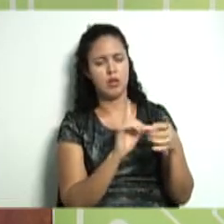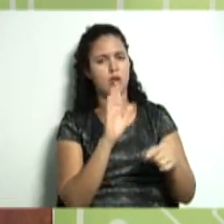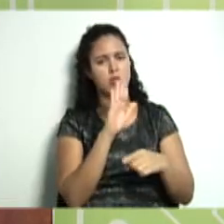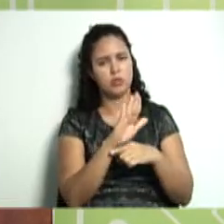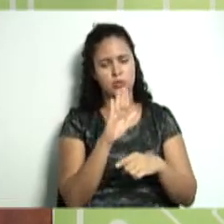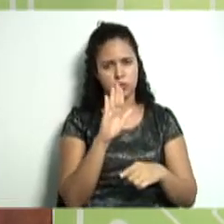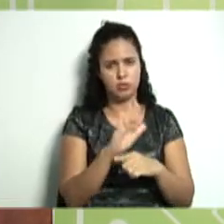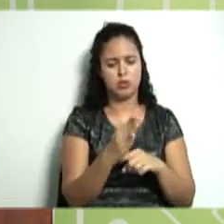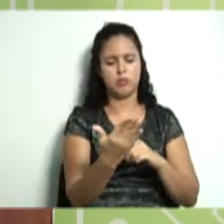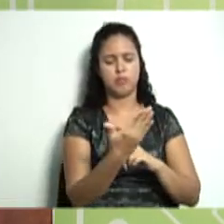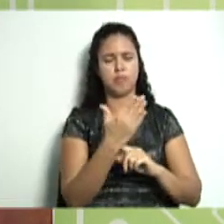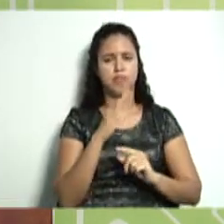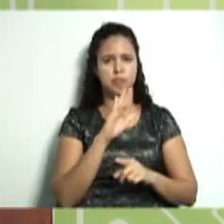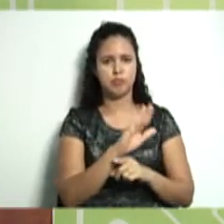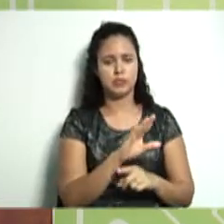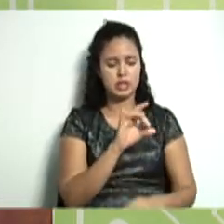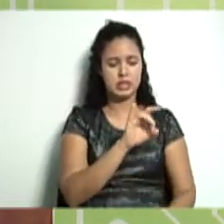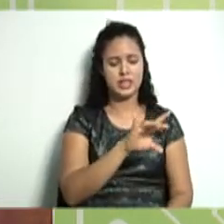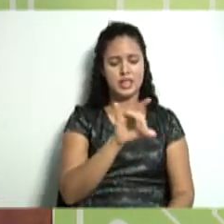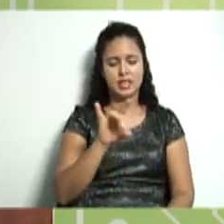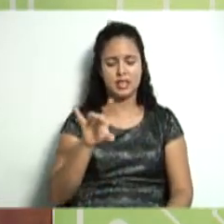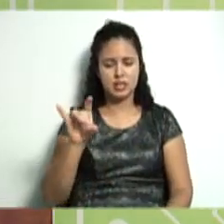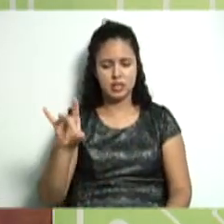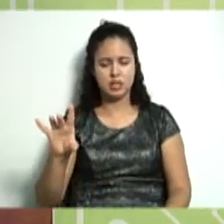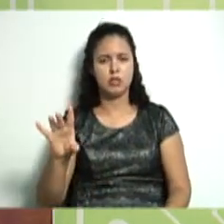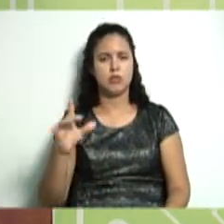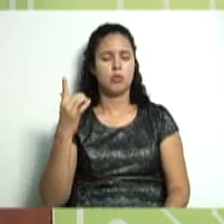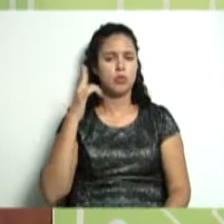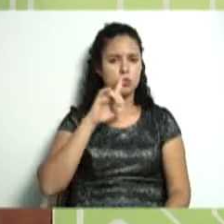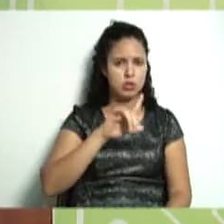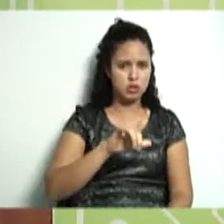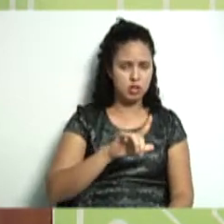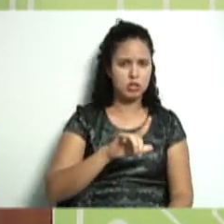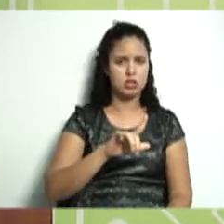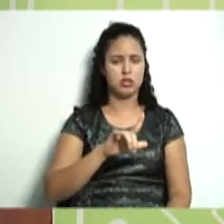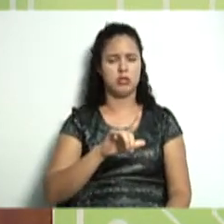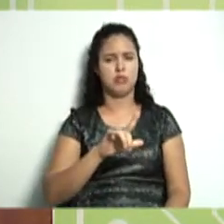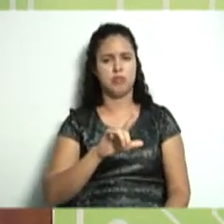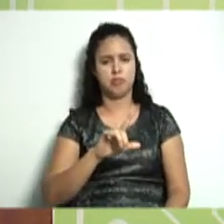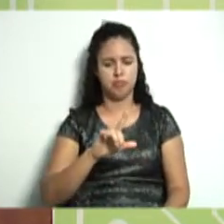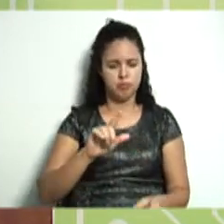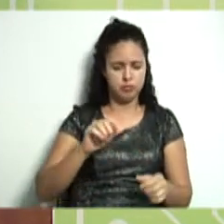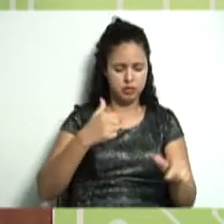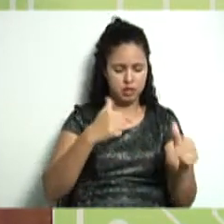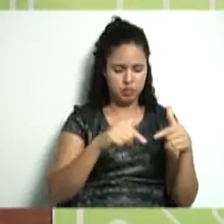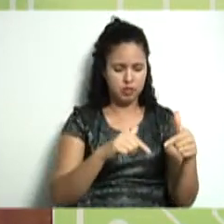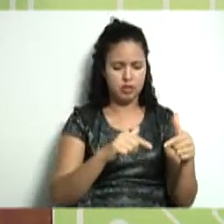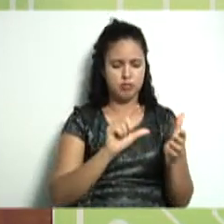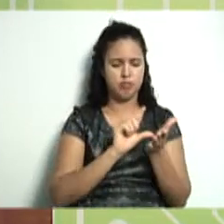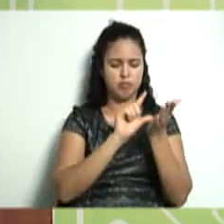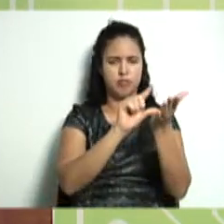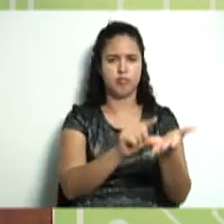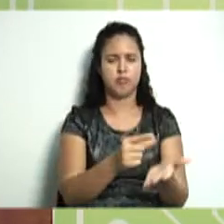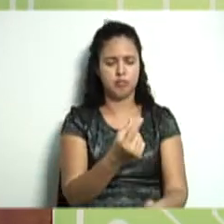Cada cooperado que produz, ele recebe uma renda equivalente àquela produção. Então,